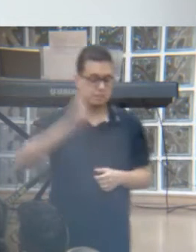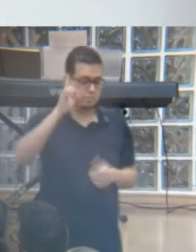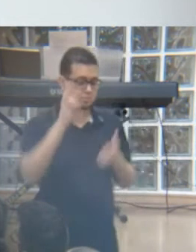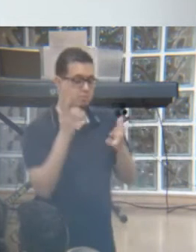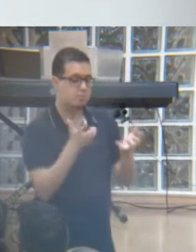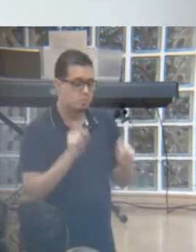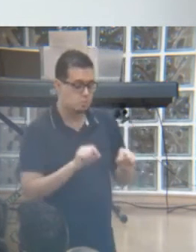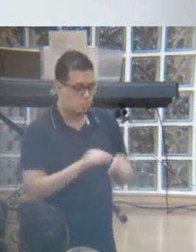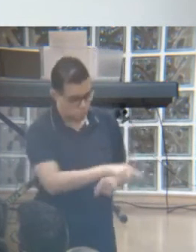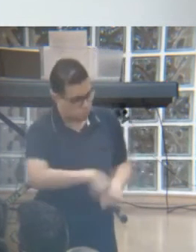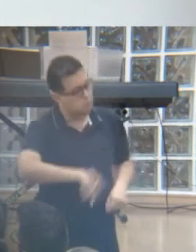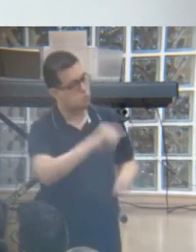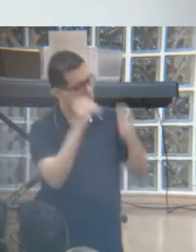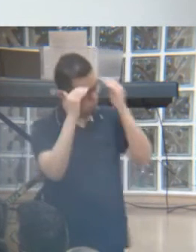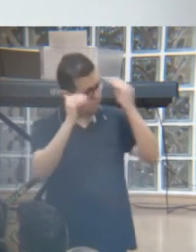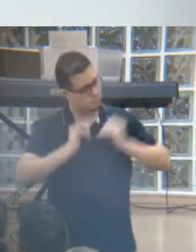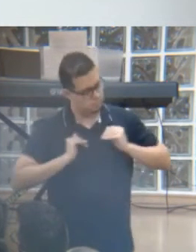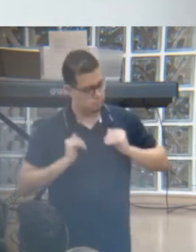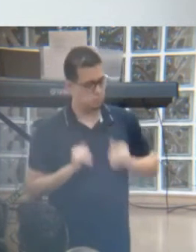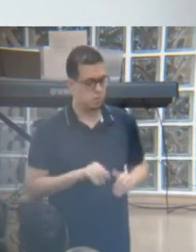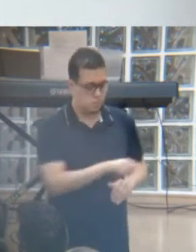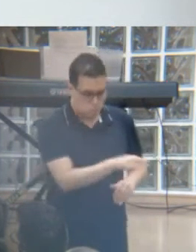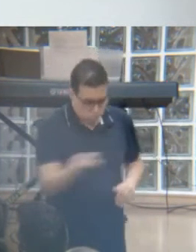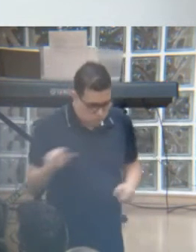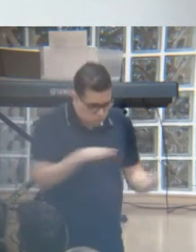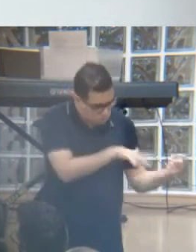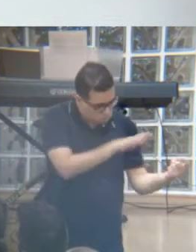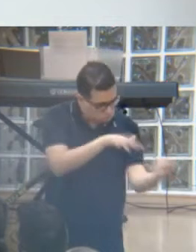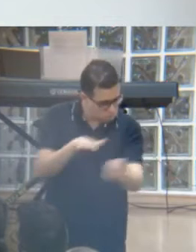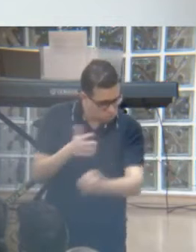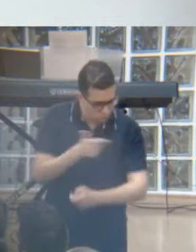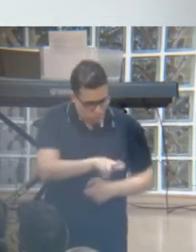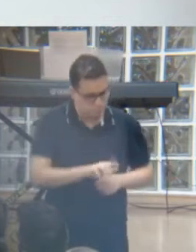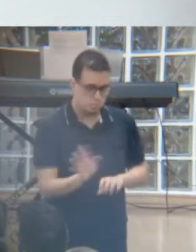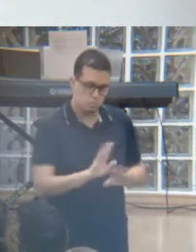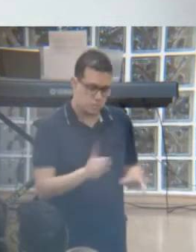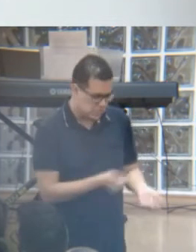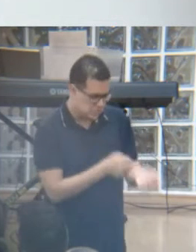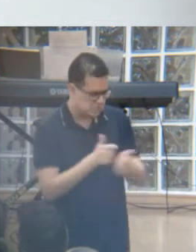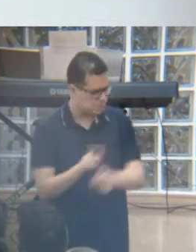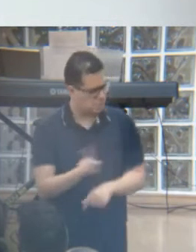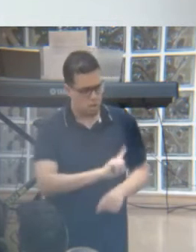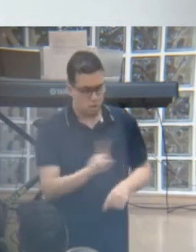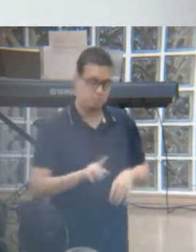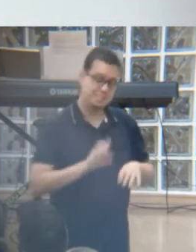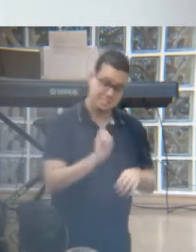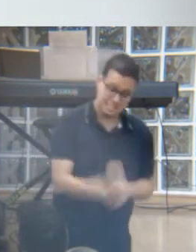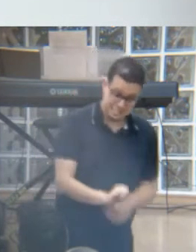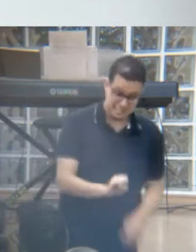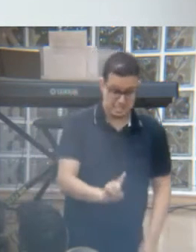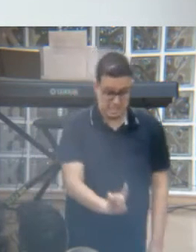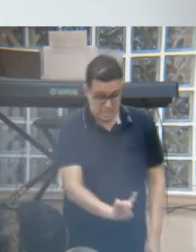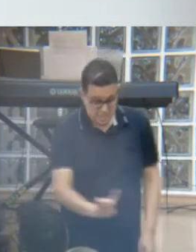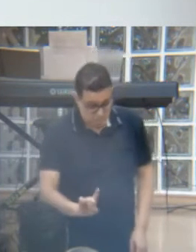outros deuses. Não se deixe enganar. Porque senão, aí vem a parte. A